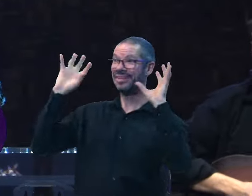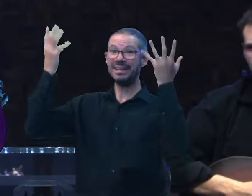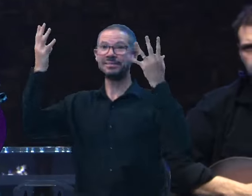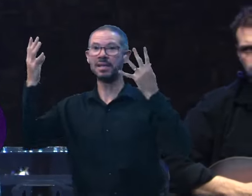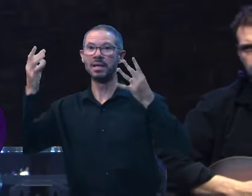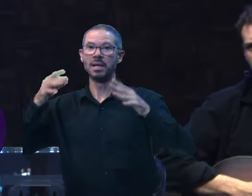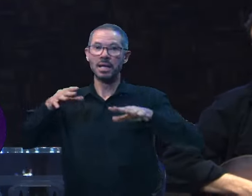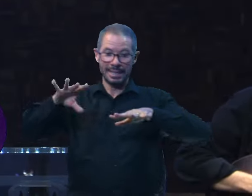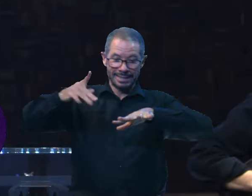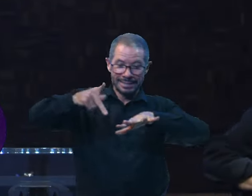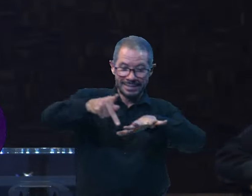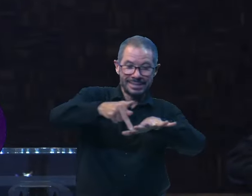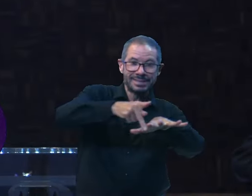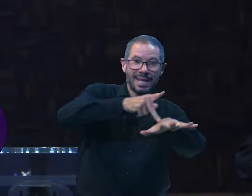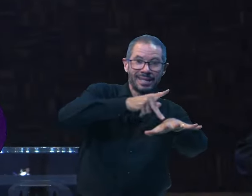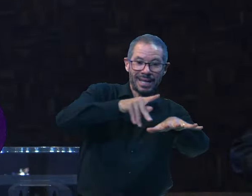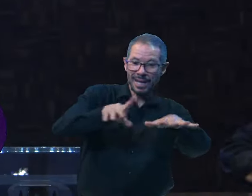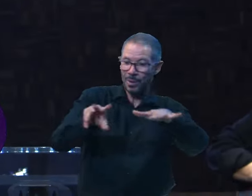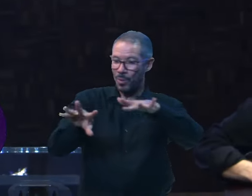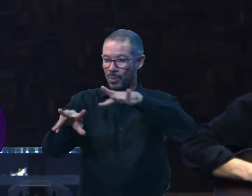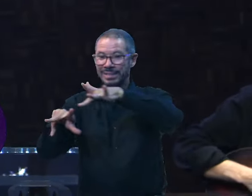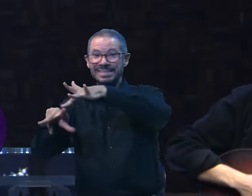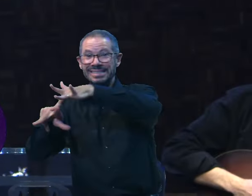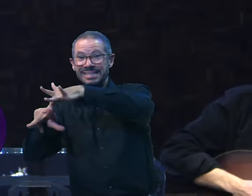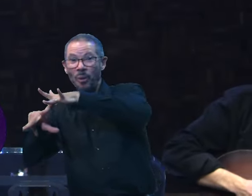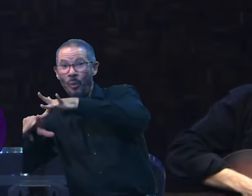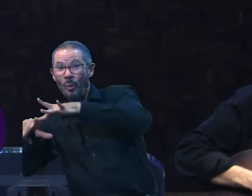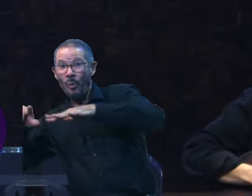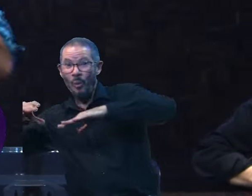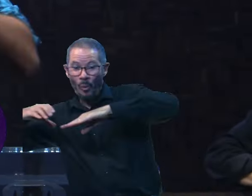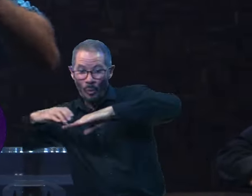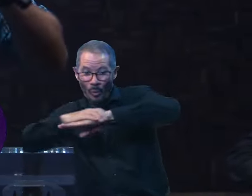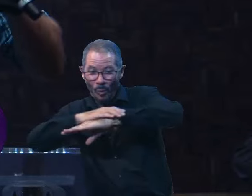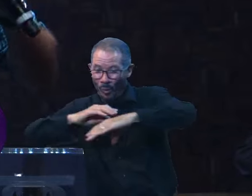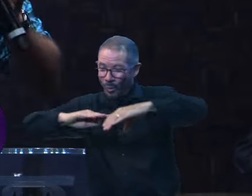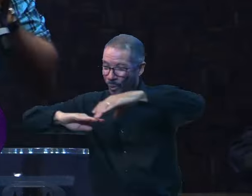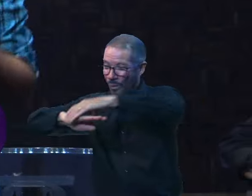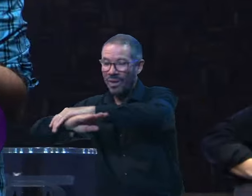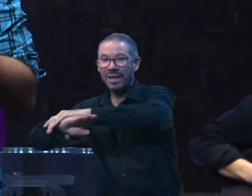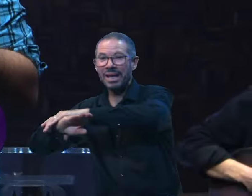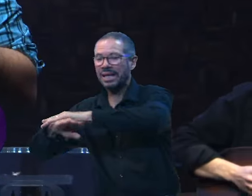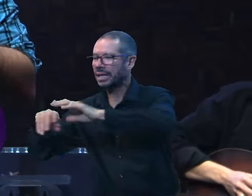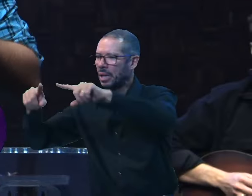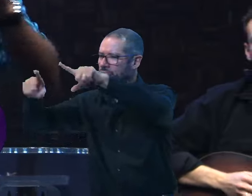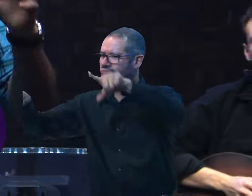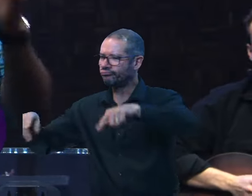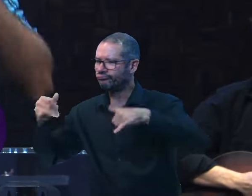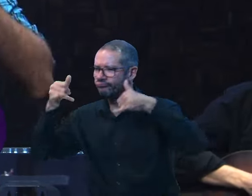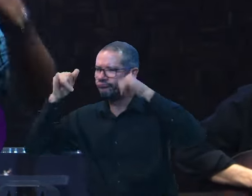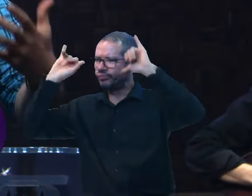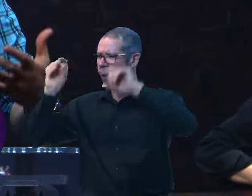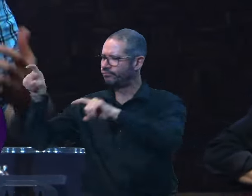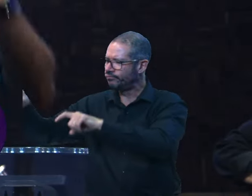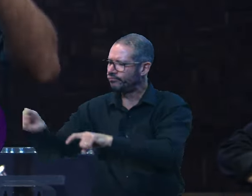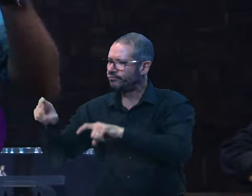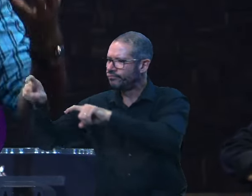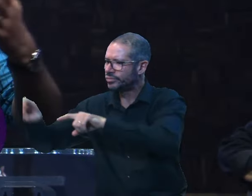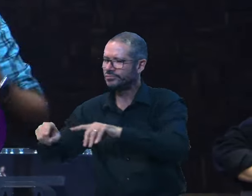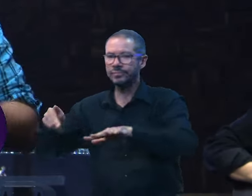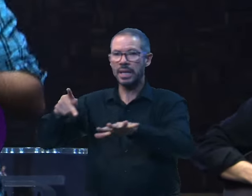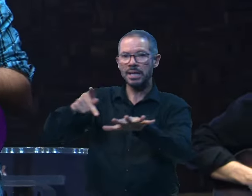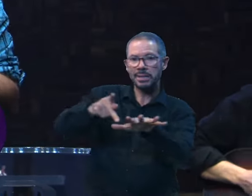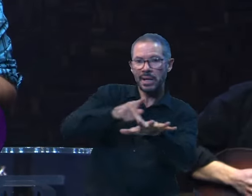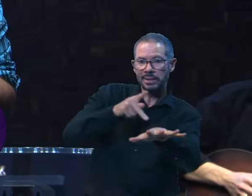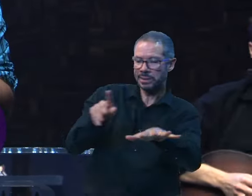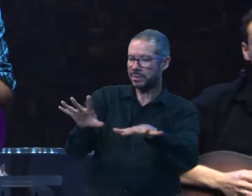coloca sandálias nos pés. Sabe o que isso significa? Naquela propriedade, aqueles que andavam de sandálias eram